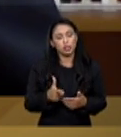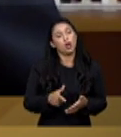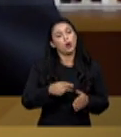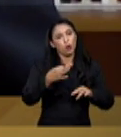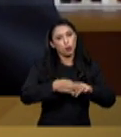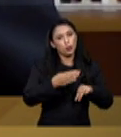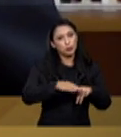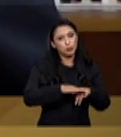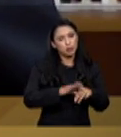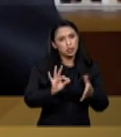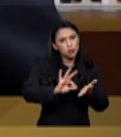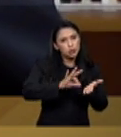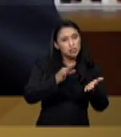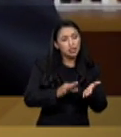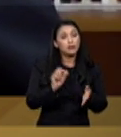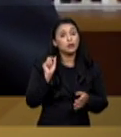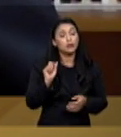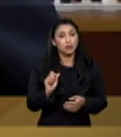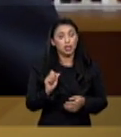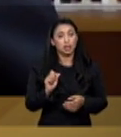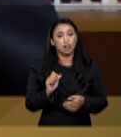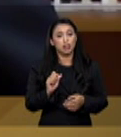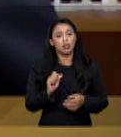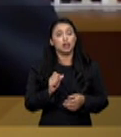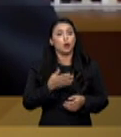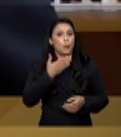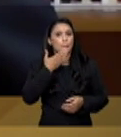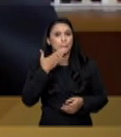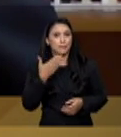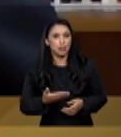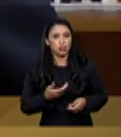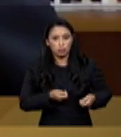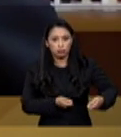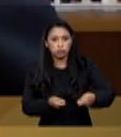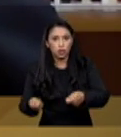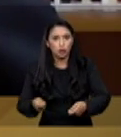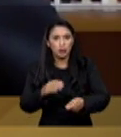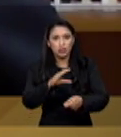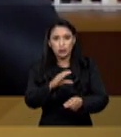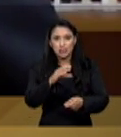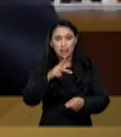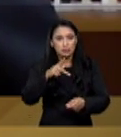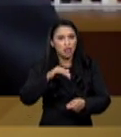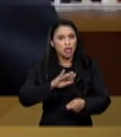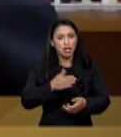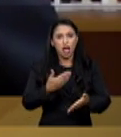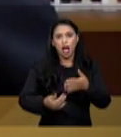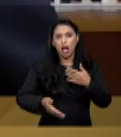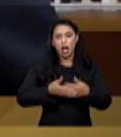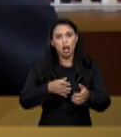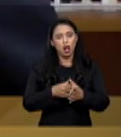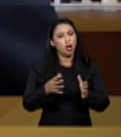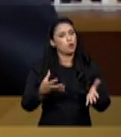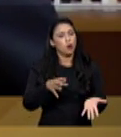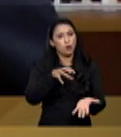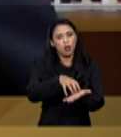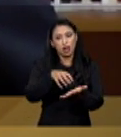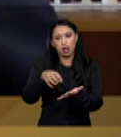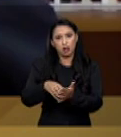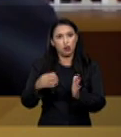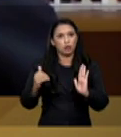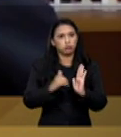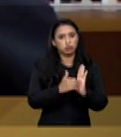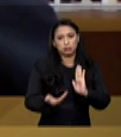Grau, para a submissão do requerimento de constituição de CPI a qualquer órgão da Casa Legislativa.